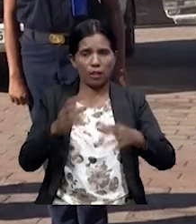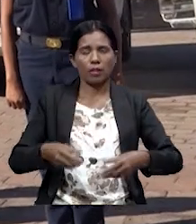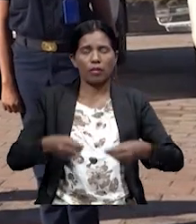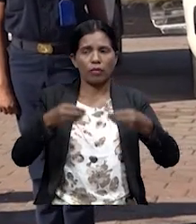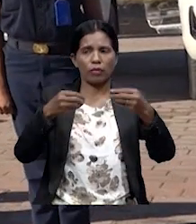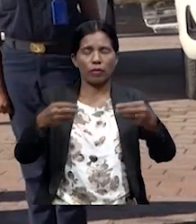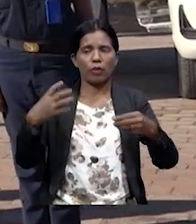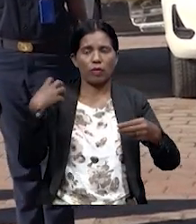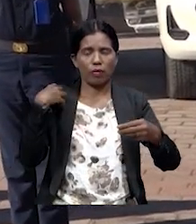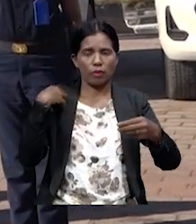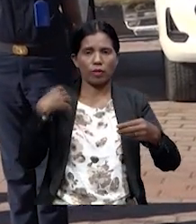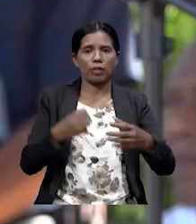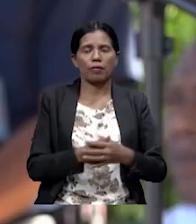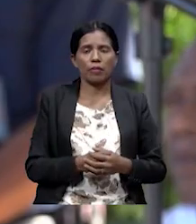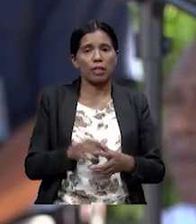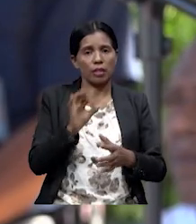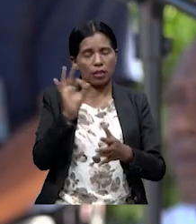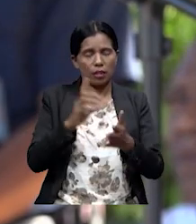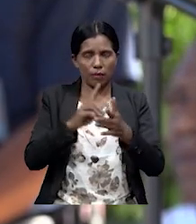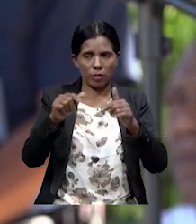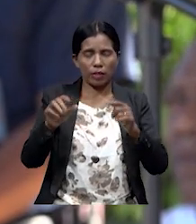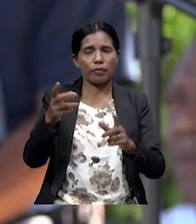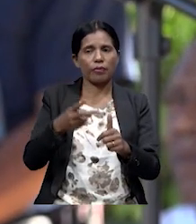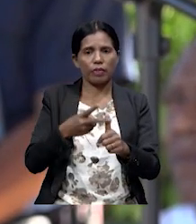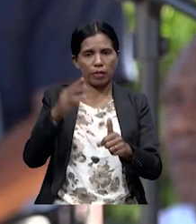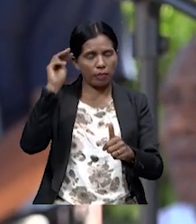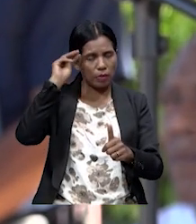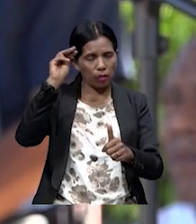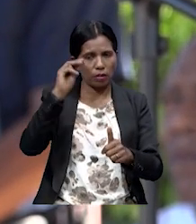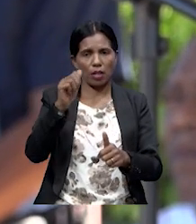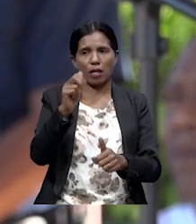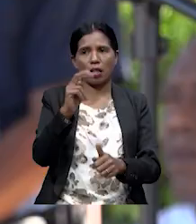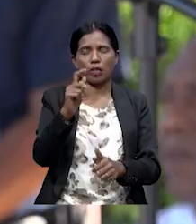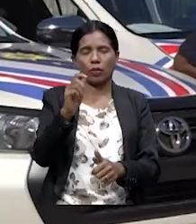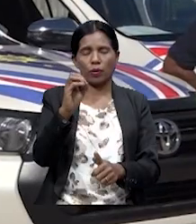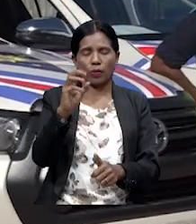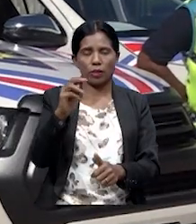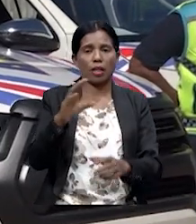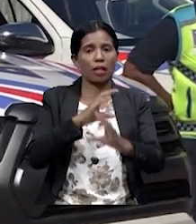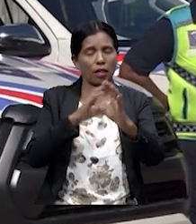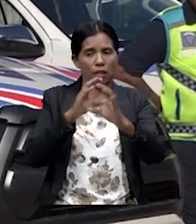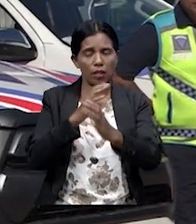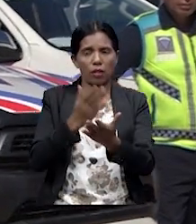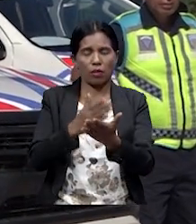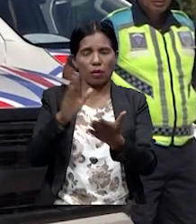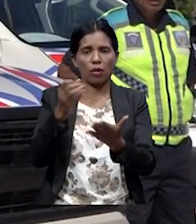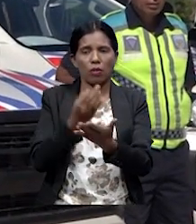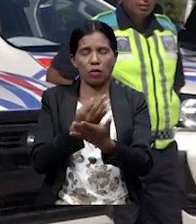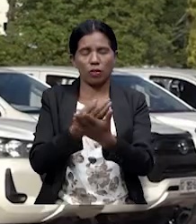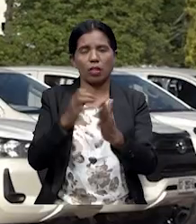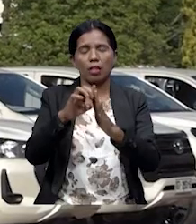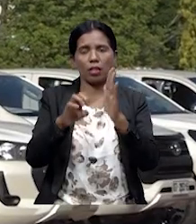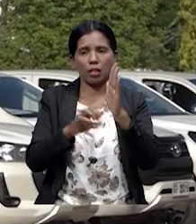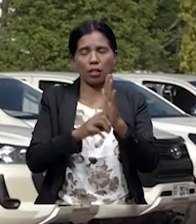kai Kolidili sexta semana né. Vice-ministro Interior Antonio Armindo Hateten, kareta hirakne sosa orsamento estaru